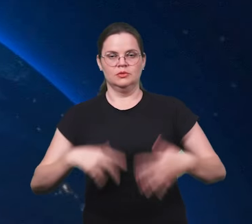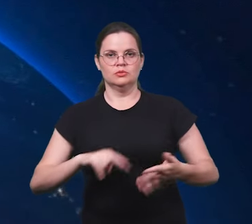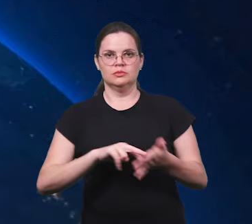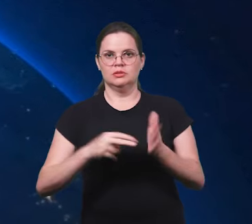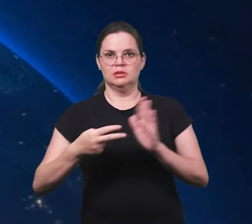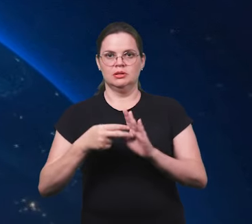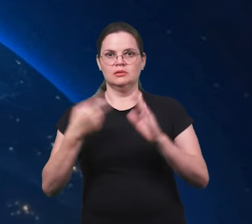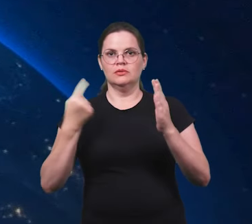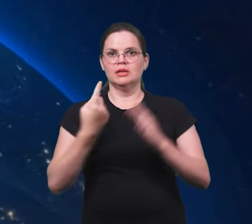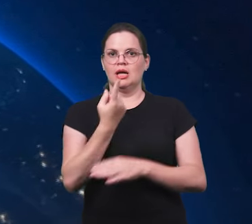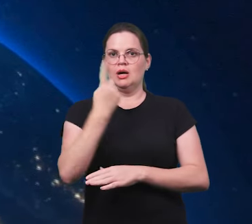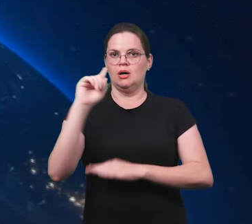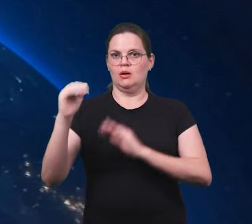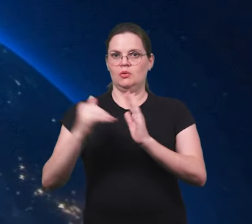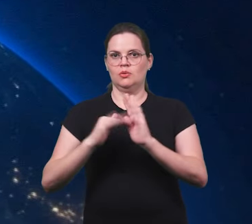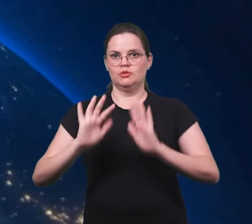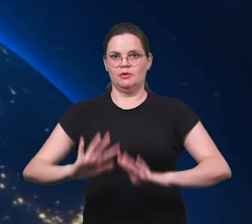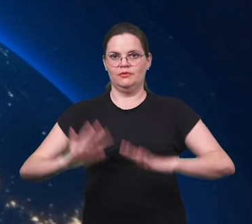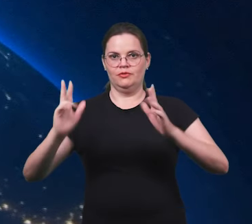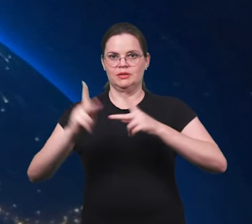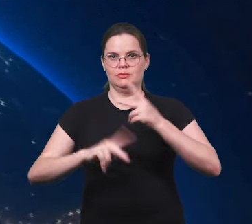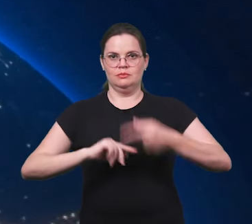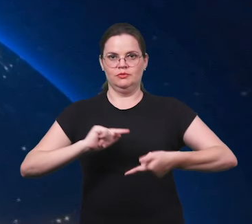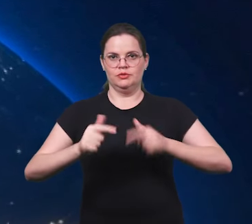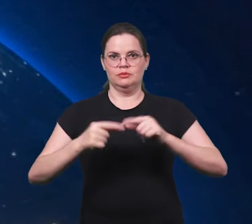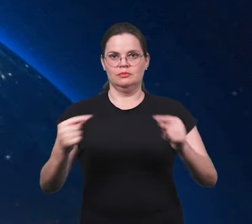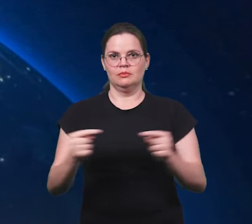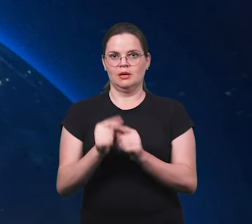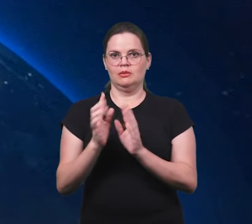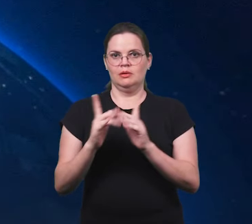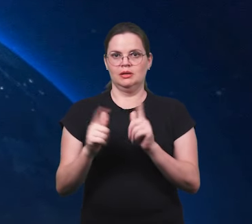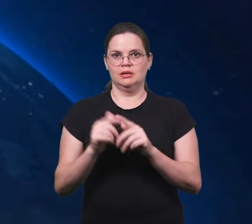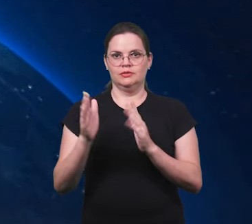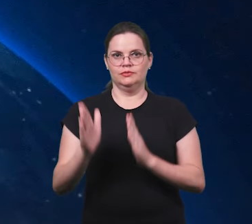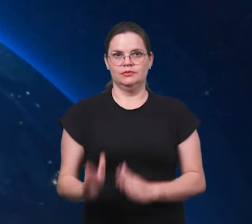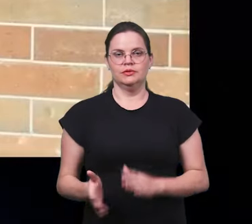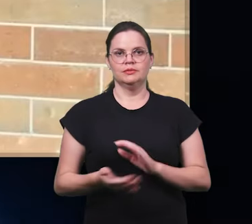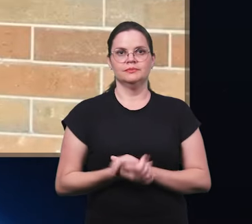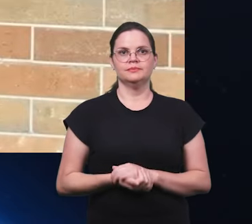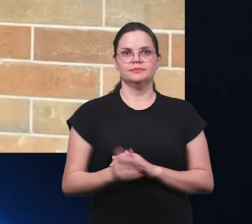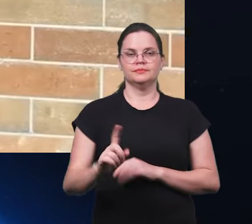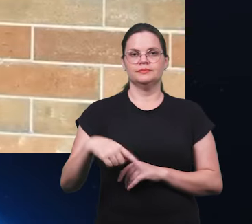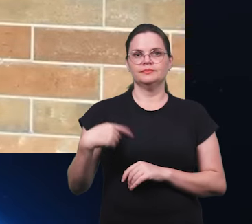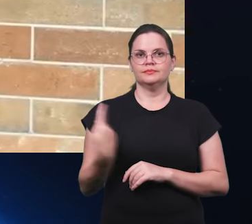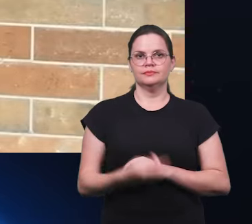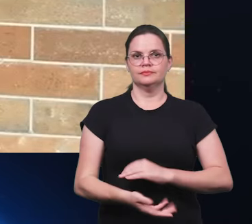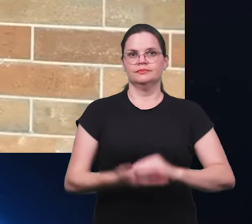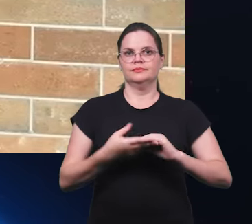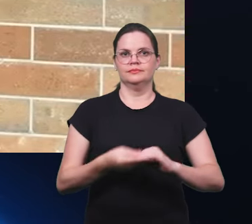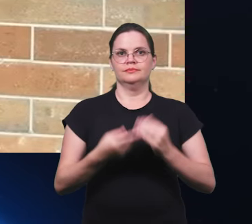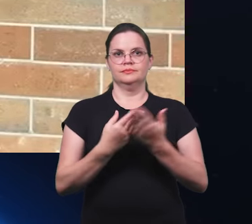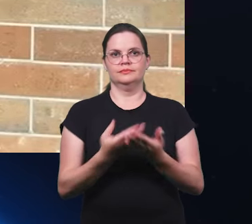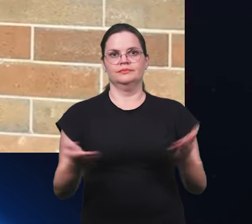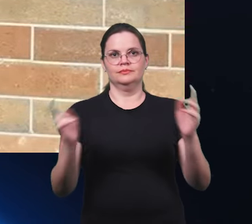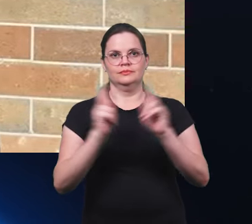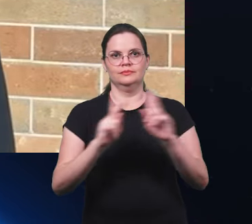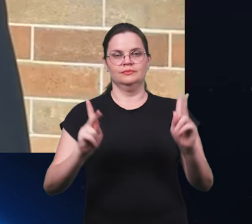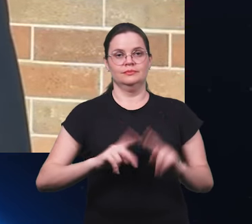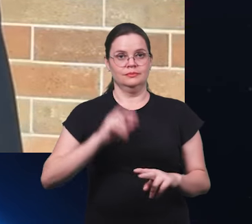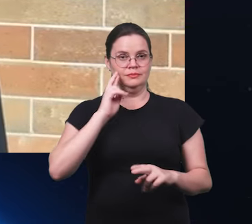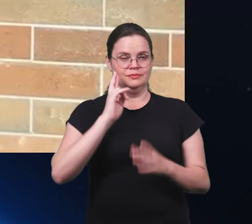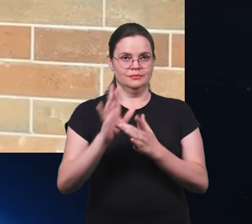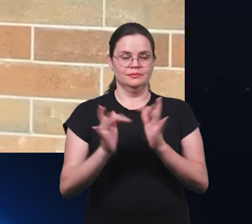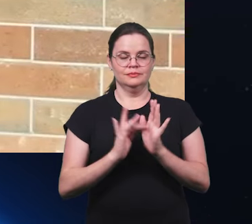o significado da última festa de Israel para a Igreja Fiel em nossos dias. Nós saudamos a todos com a paz do Senhor